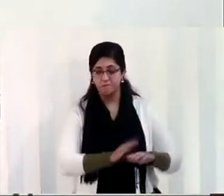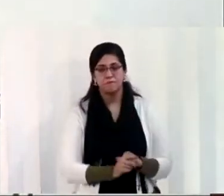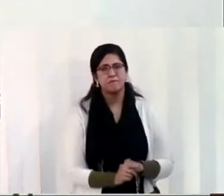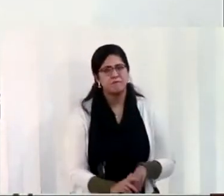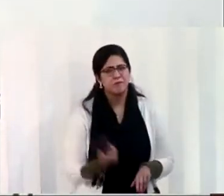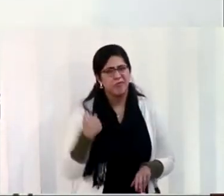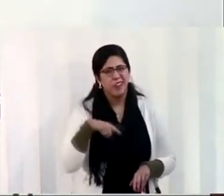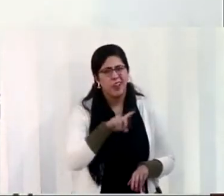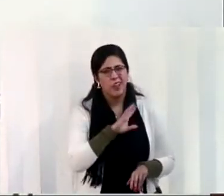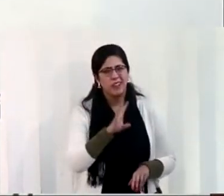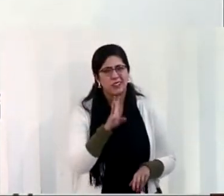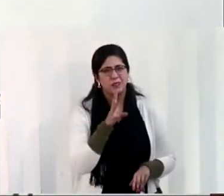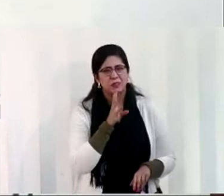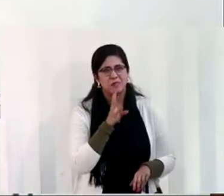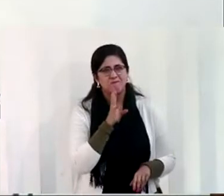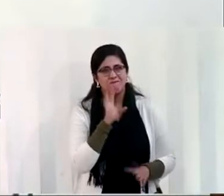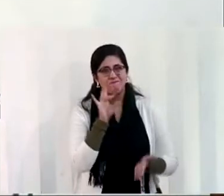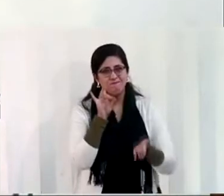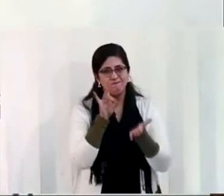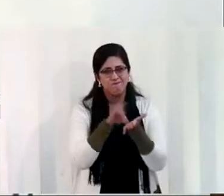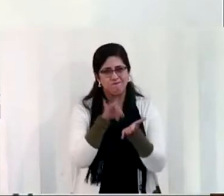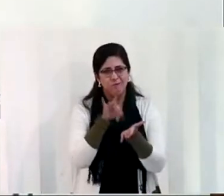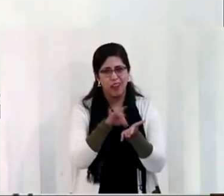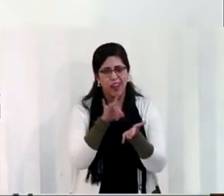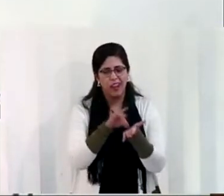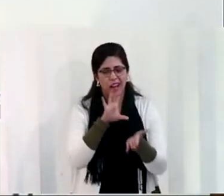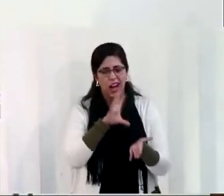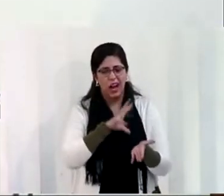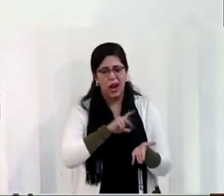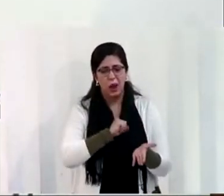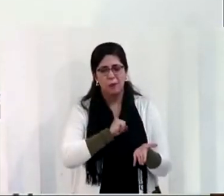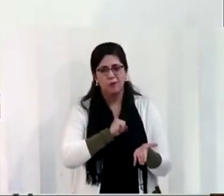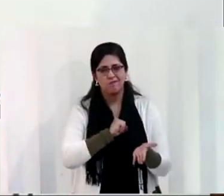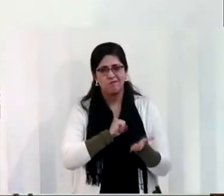tem conhecido o amor de Deus?